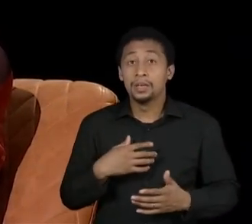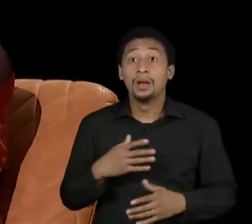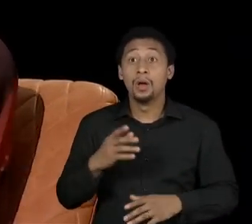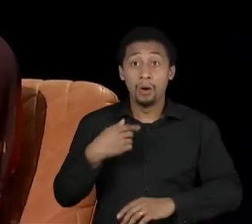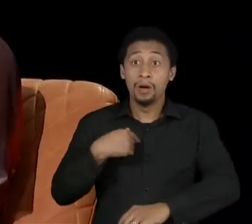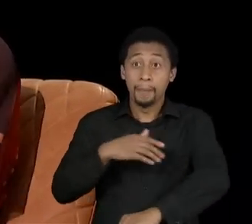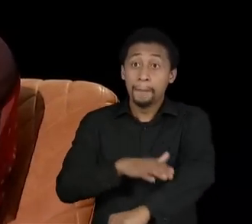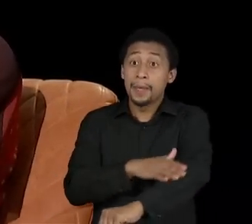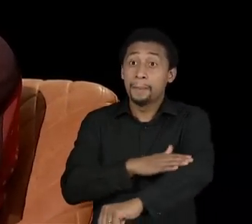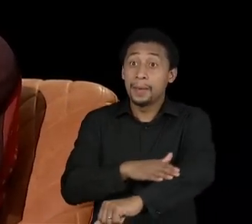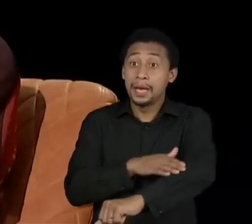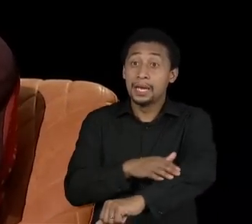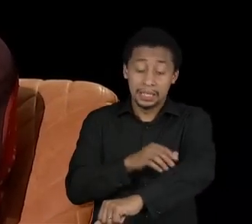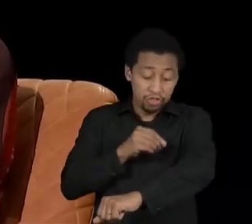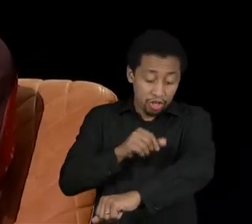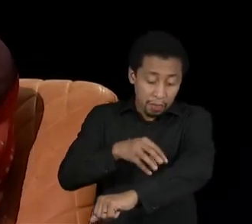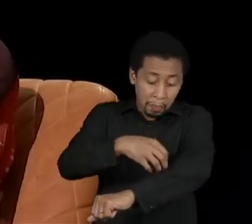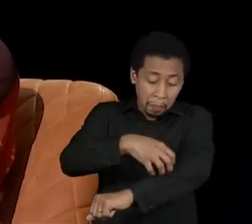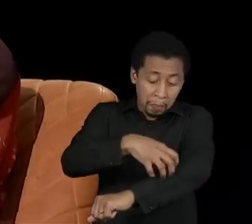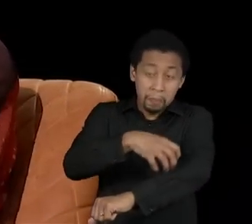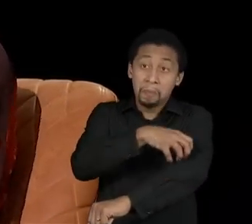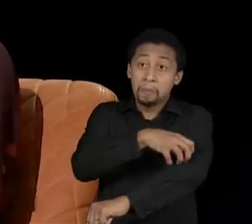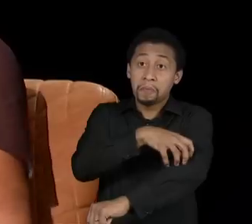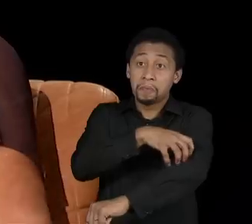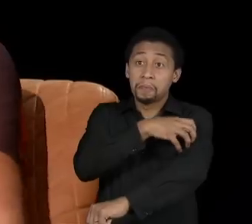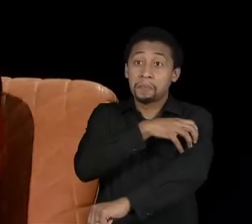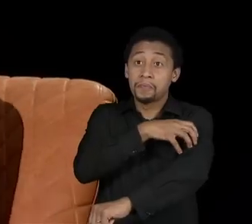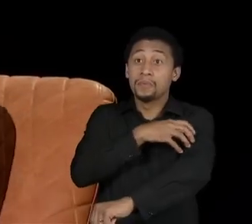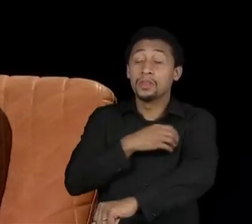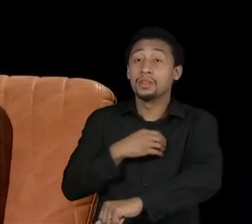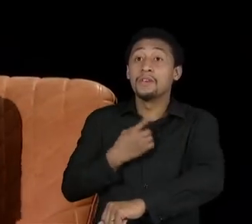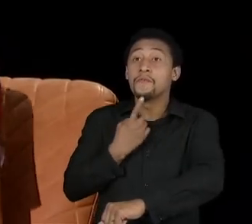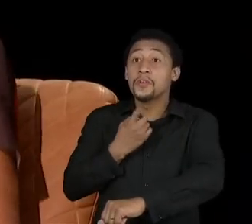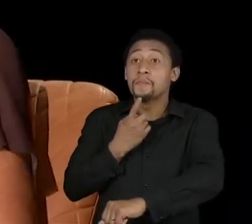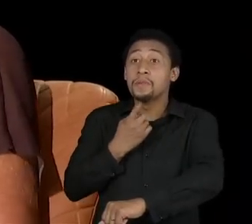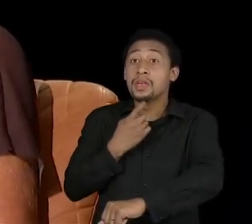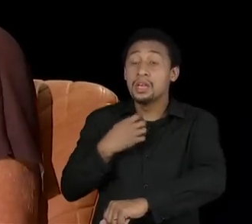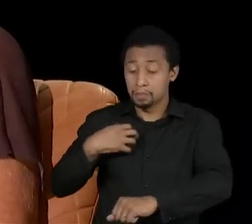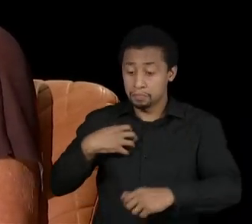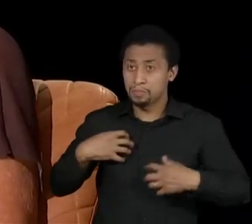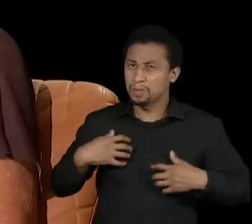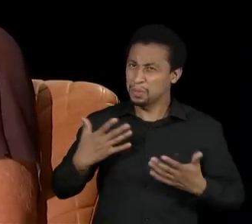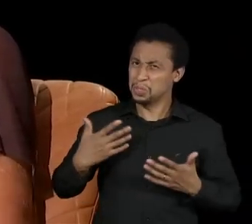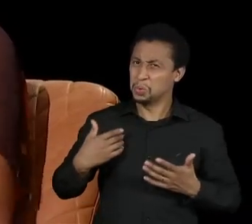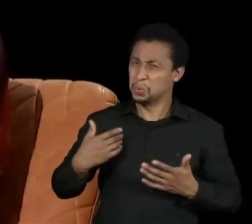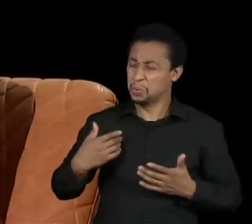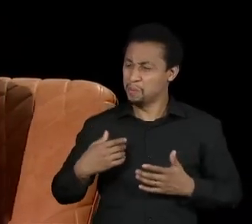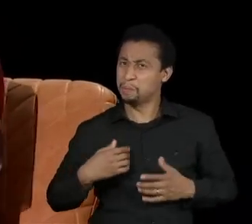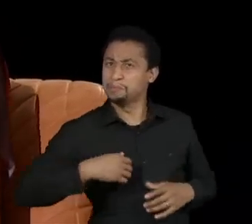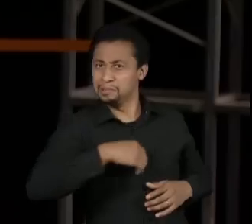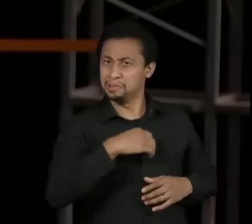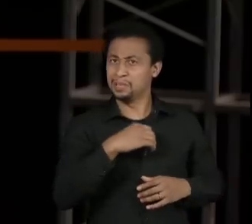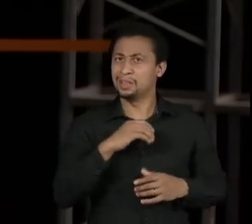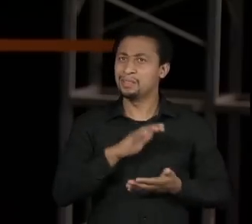de manchas? Mancha vermelha me dava no corpo. Eu não me batia em nada. Era tudo